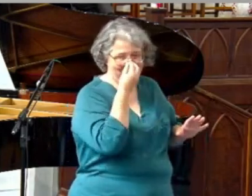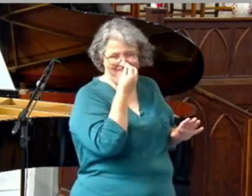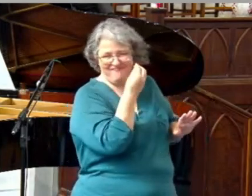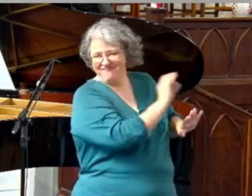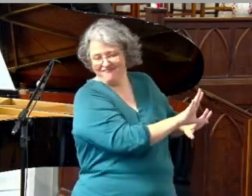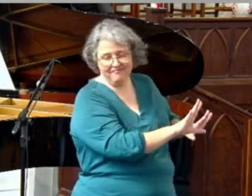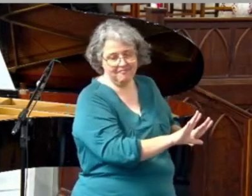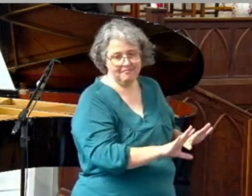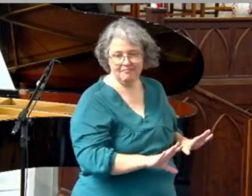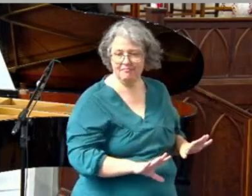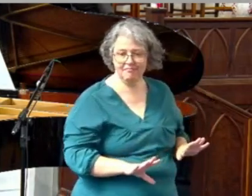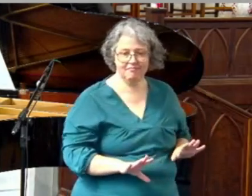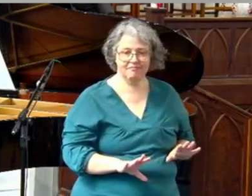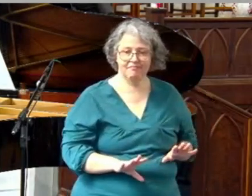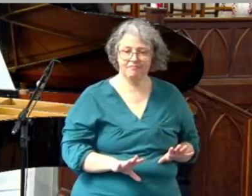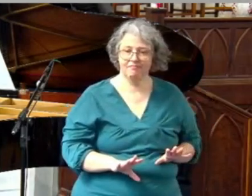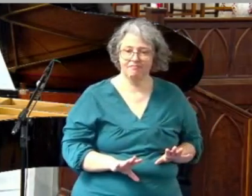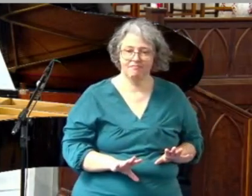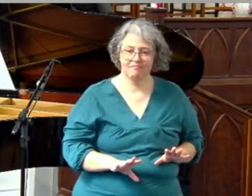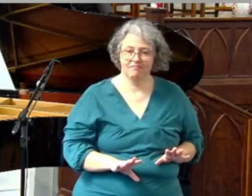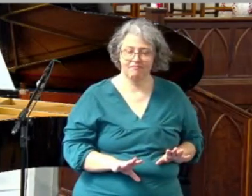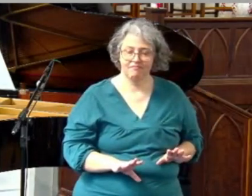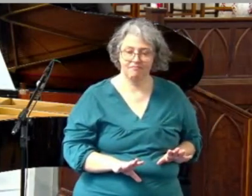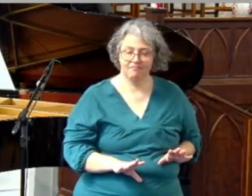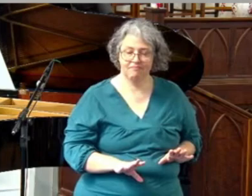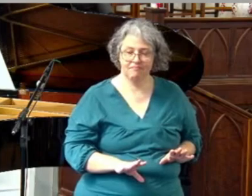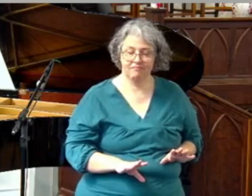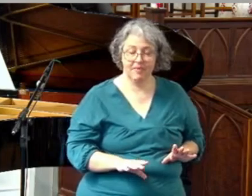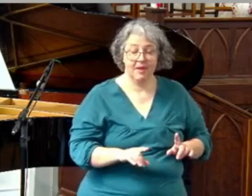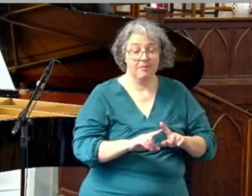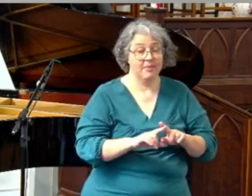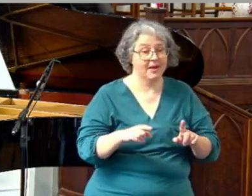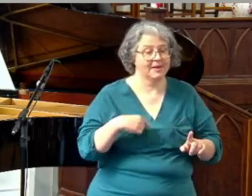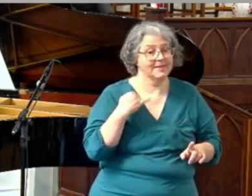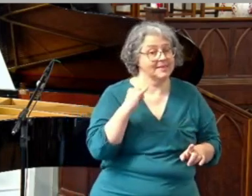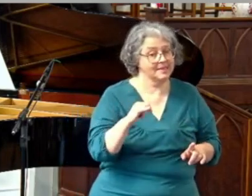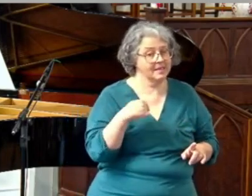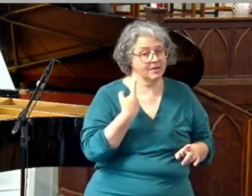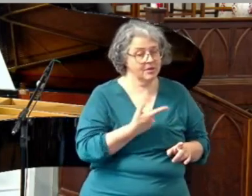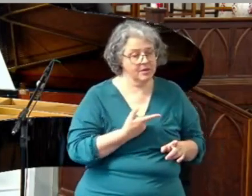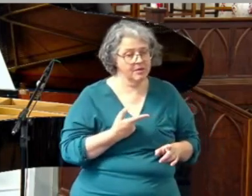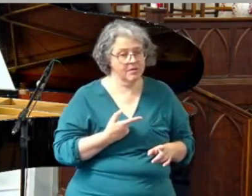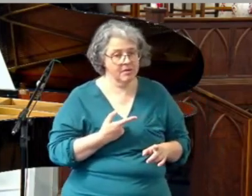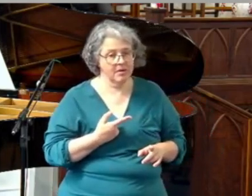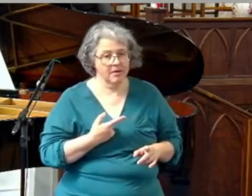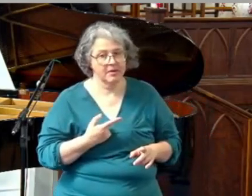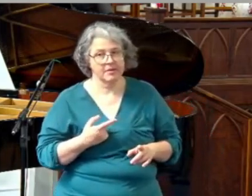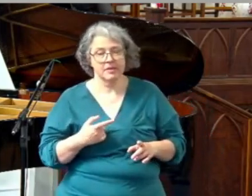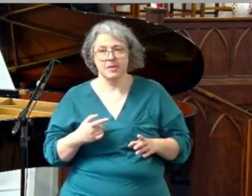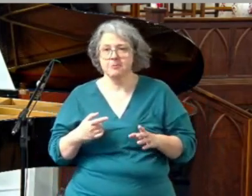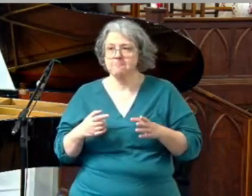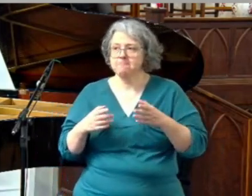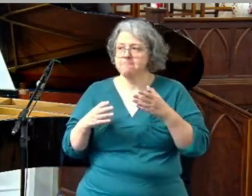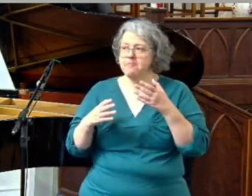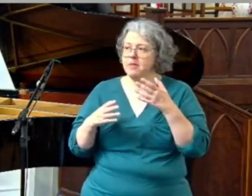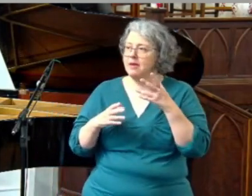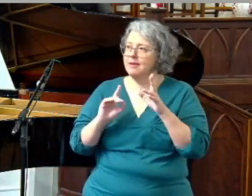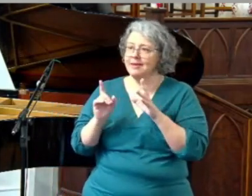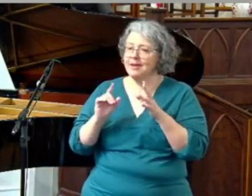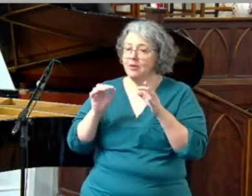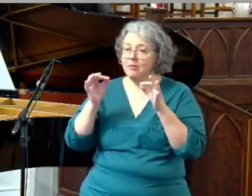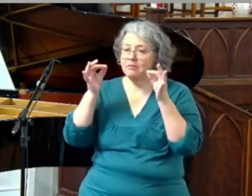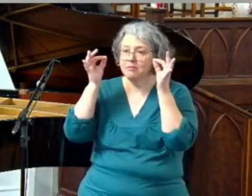Mas se não estamos engajados nessas conversas, estamos fora dessa perspectiva, e